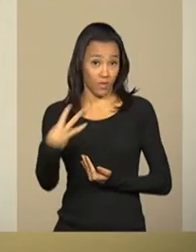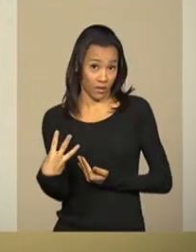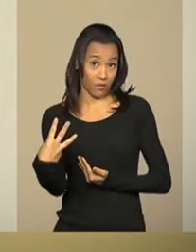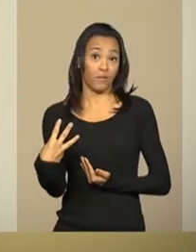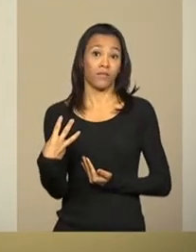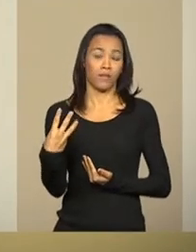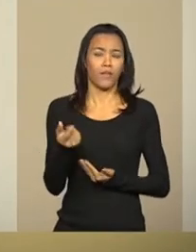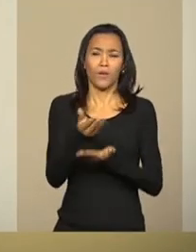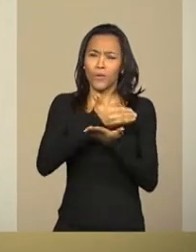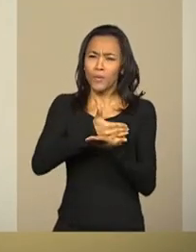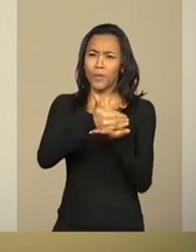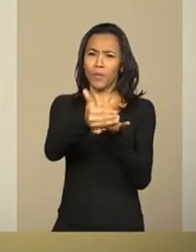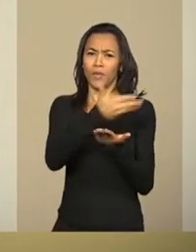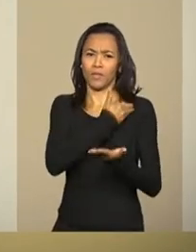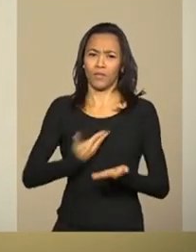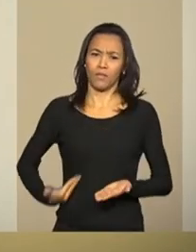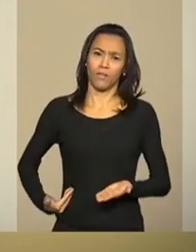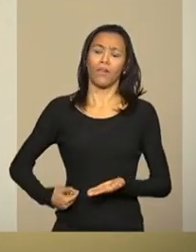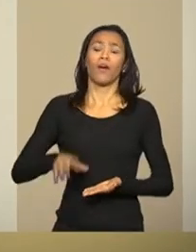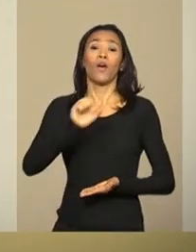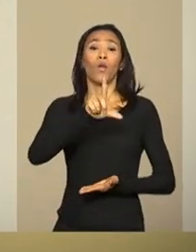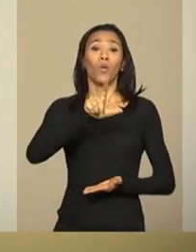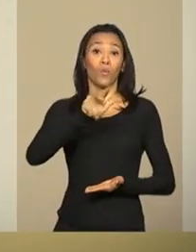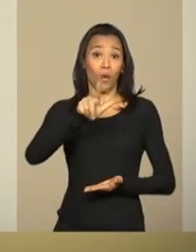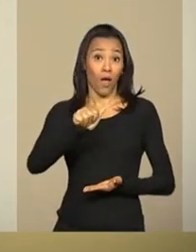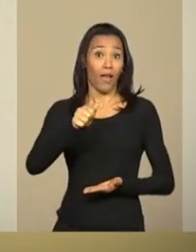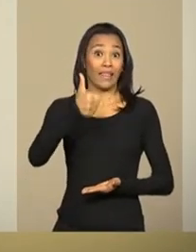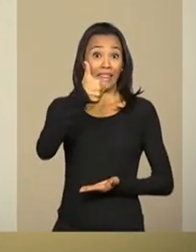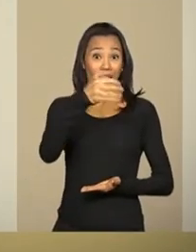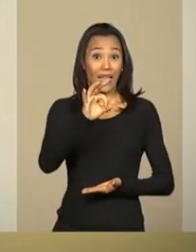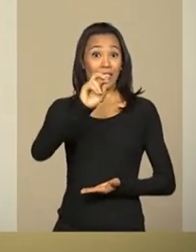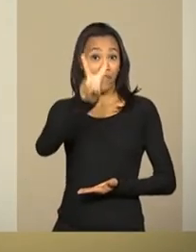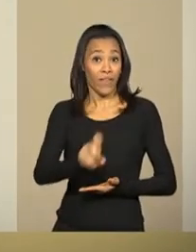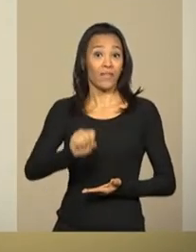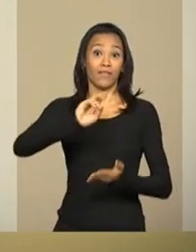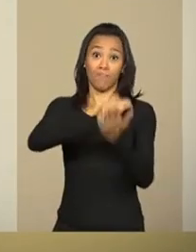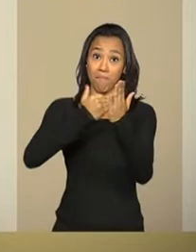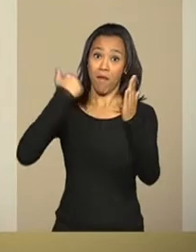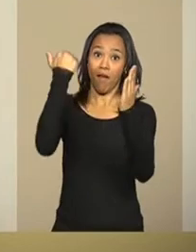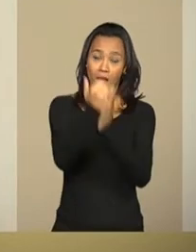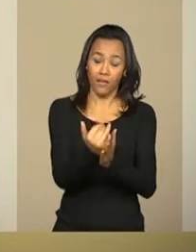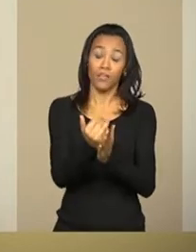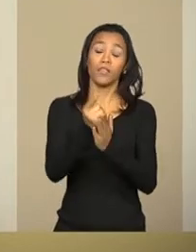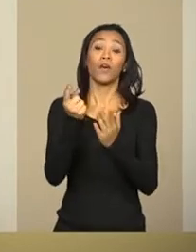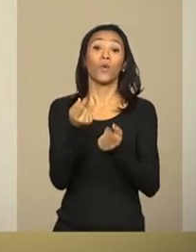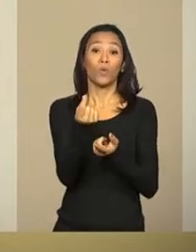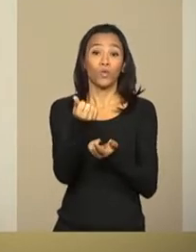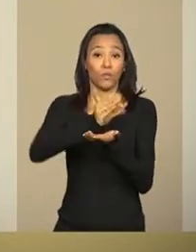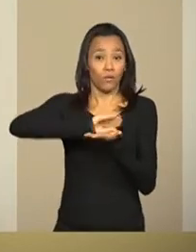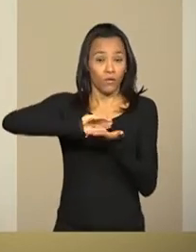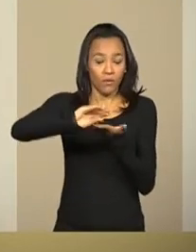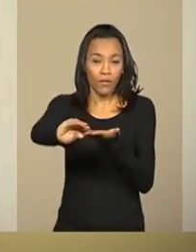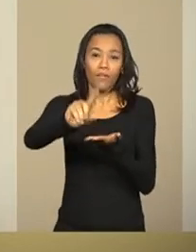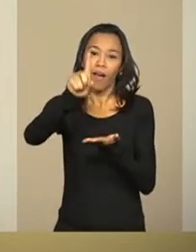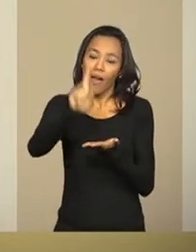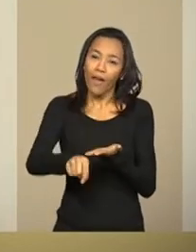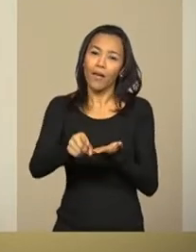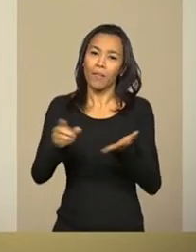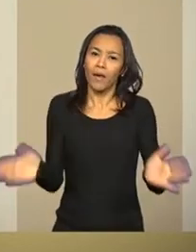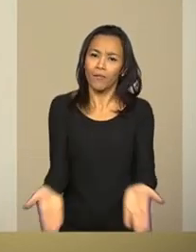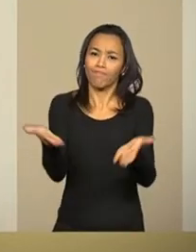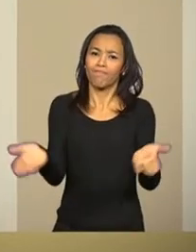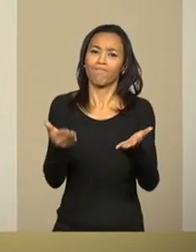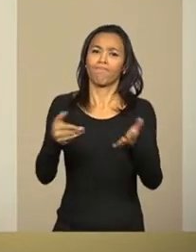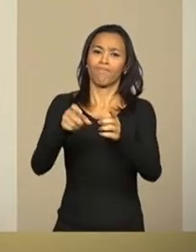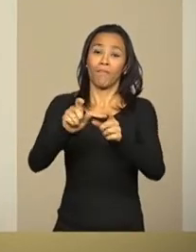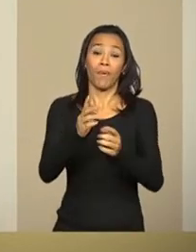2002-2003, no início do governo Lula, são 10 vezes mais. Os recursos do novo plano, Luciano, são para o custeio da safra,